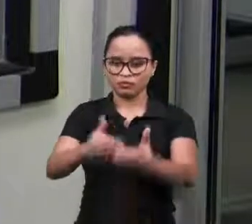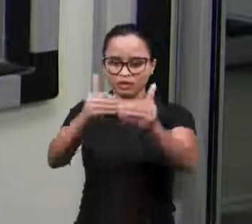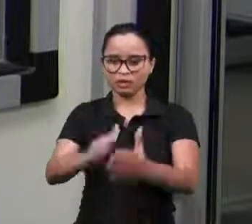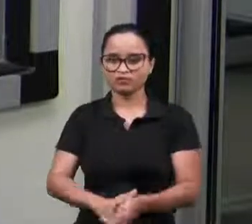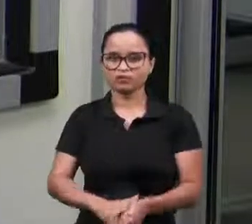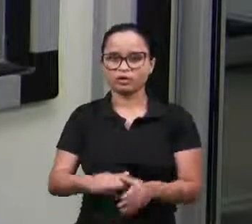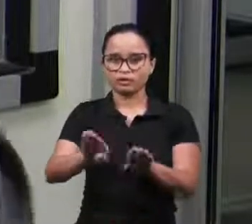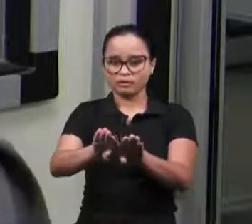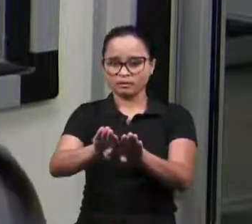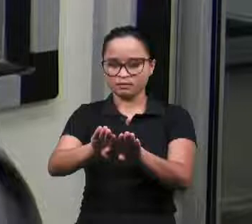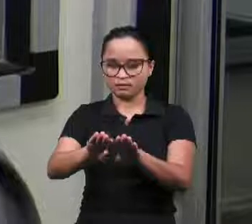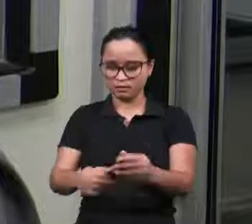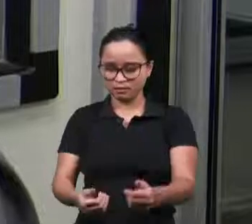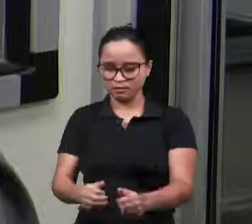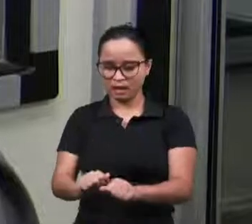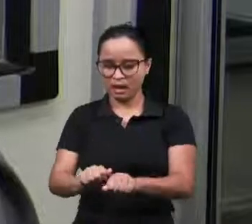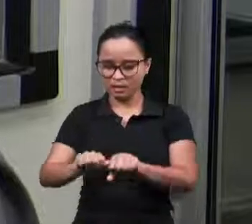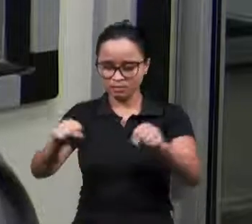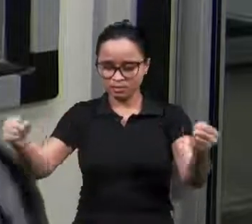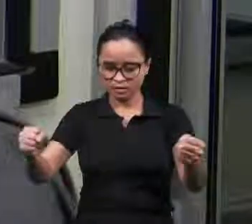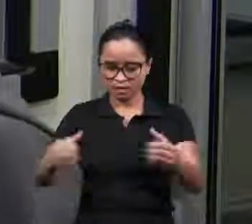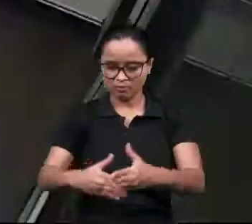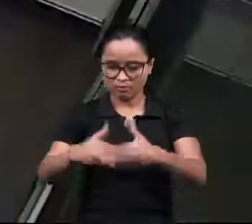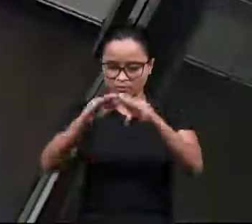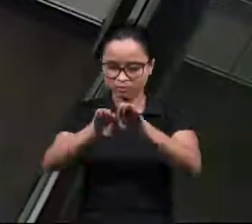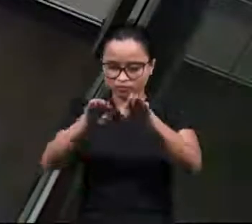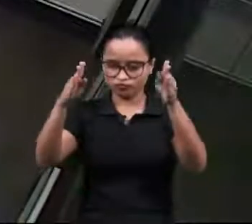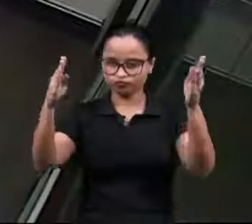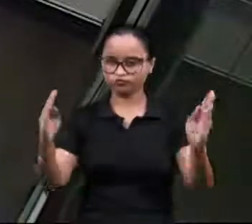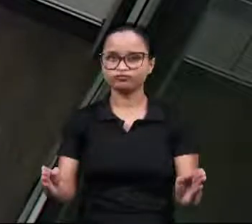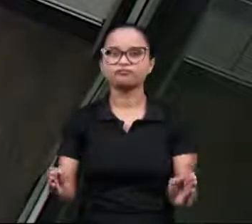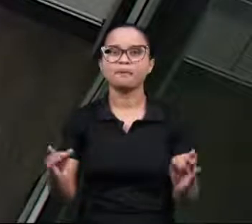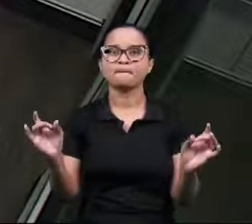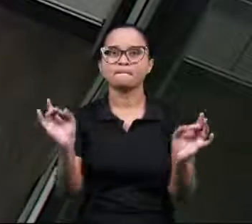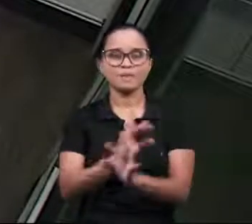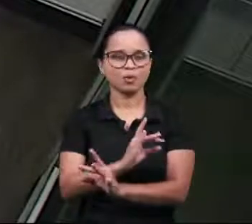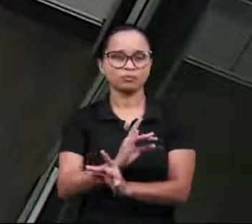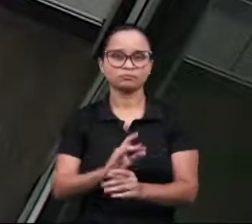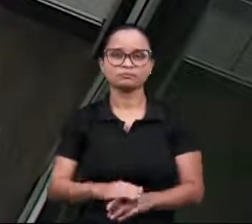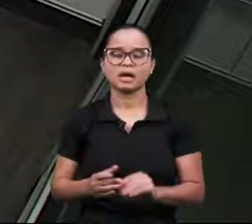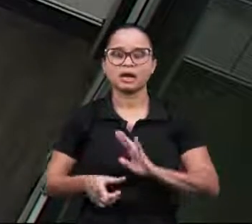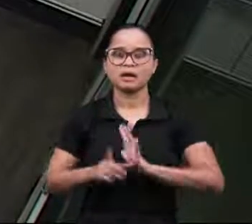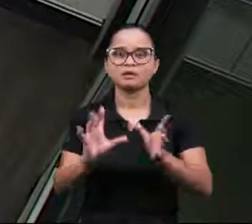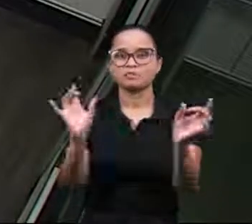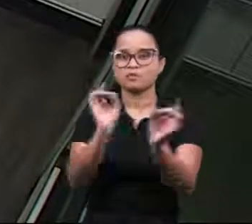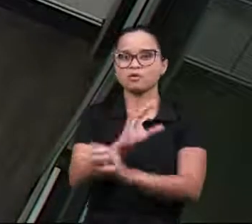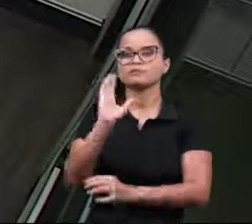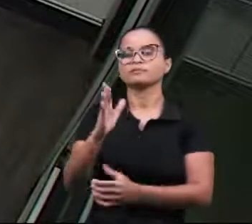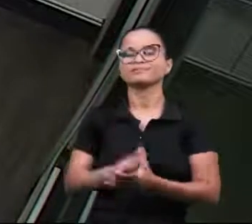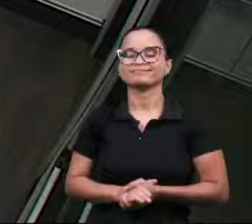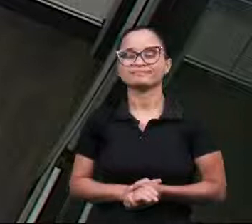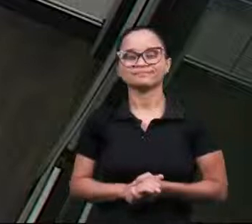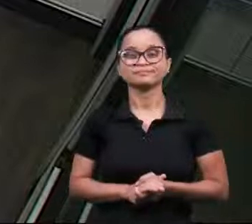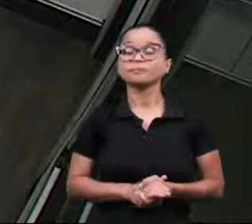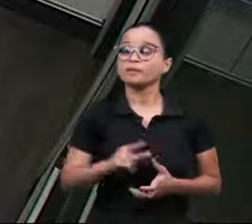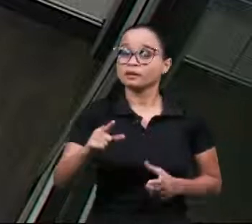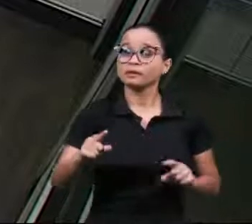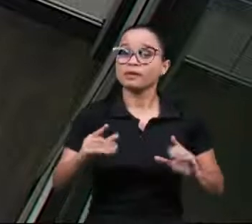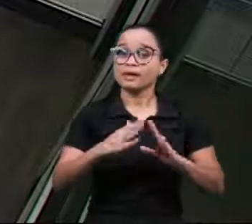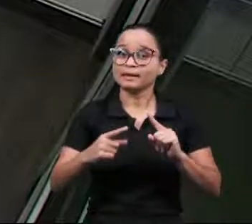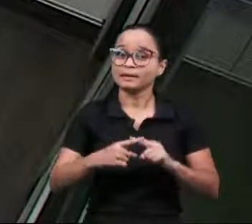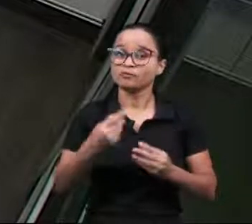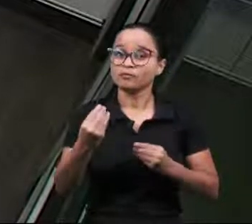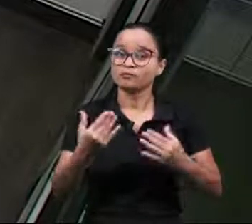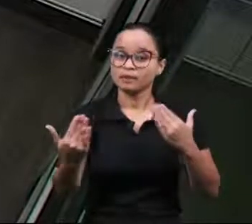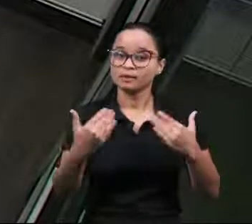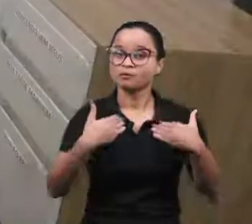Era mais ou menos assim que a gente fazia. A igreja, ela era pré-fabricada. E a igreja como corpo se beneficiava, e